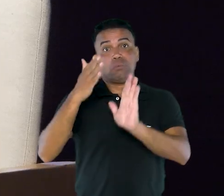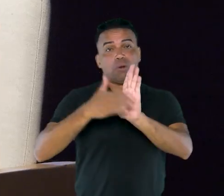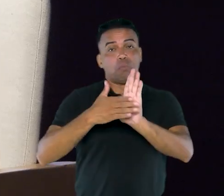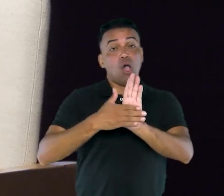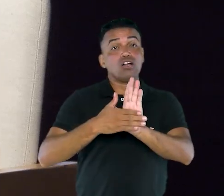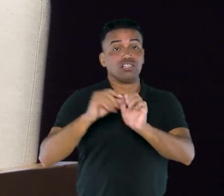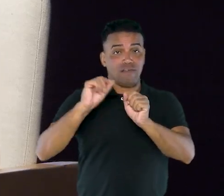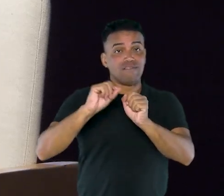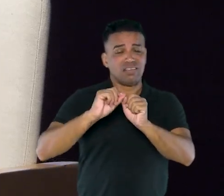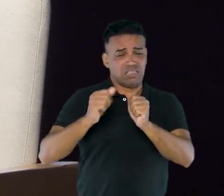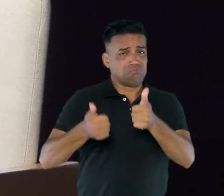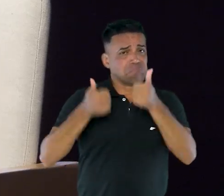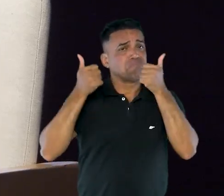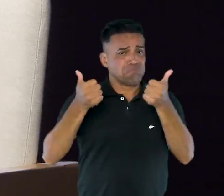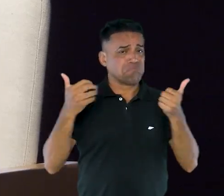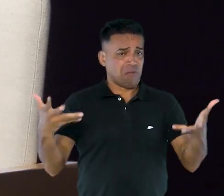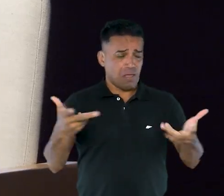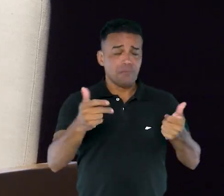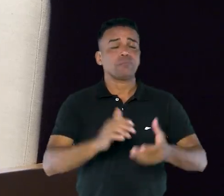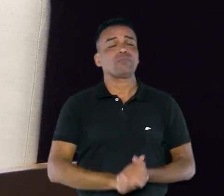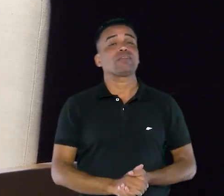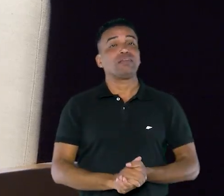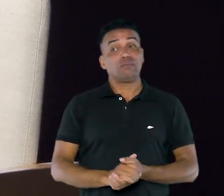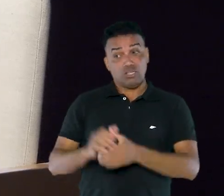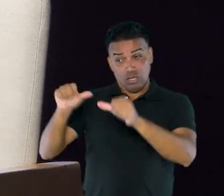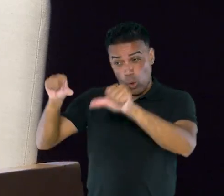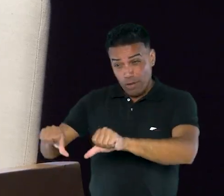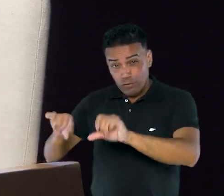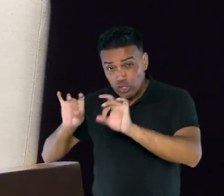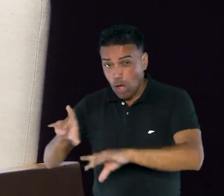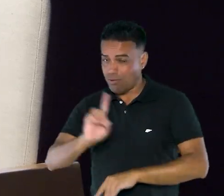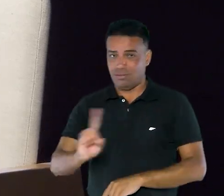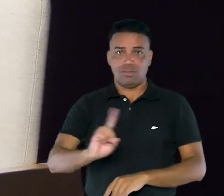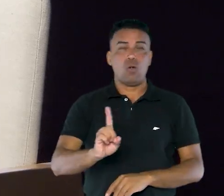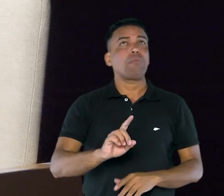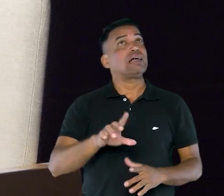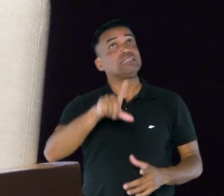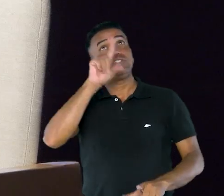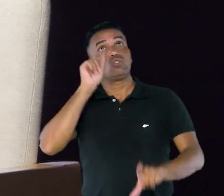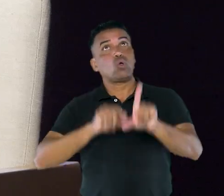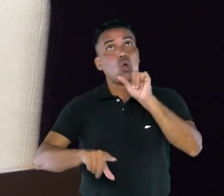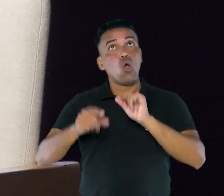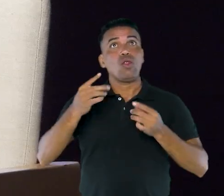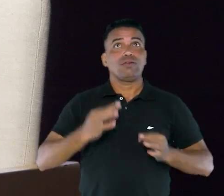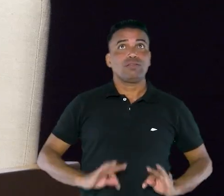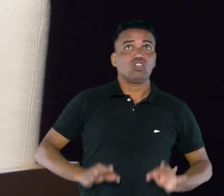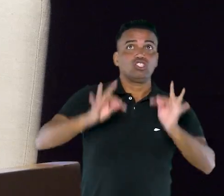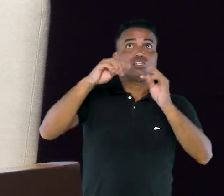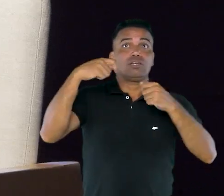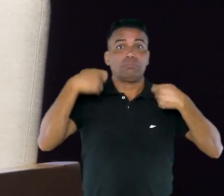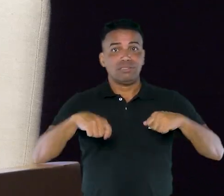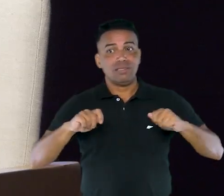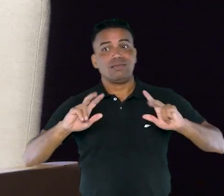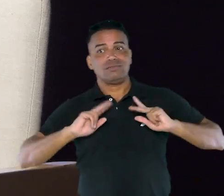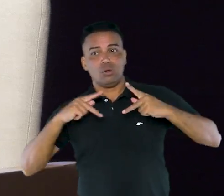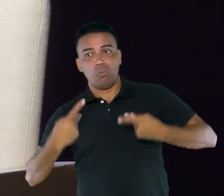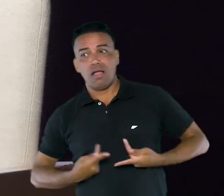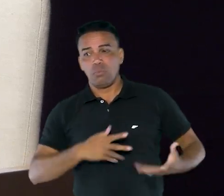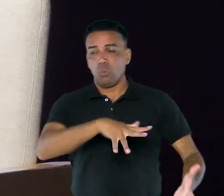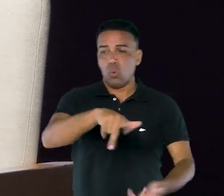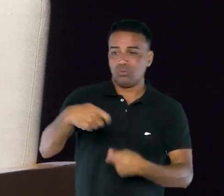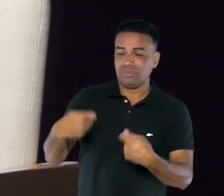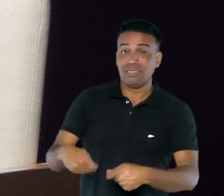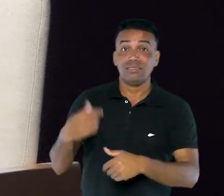só coisas horríveis. Mas que essas decisões de que tecnologias a gente precisa e como é que elas